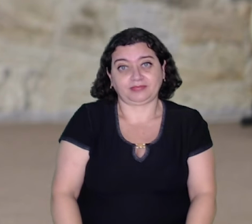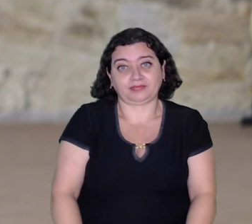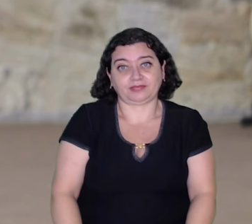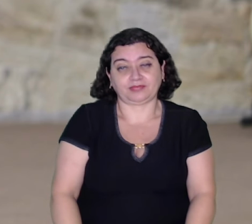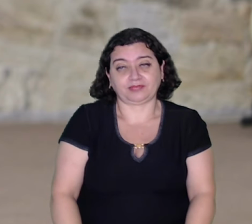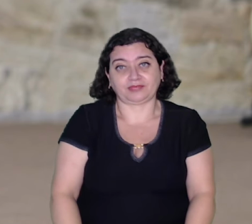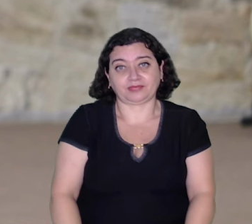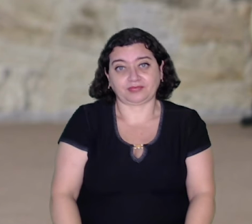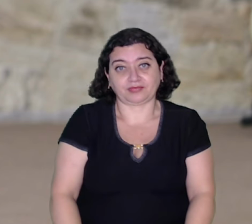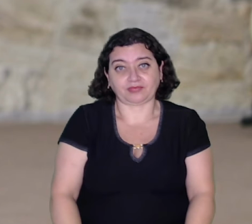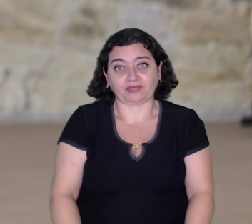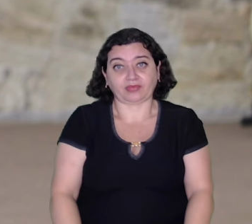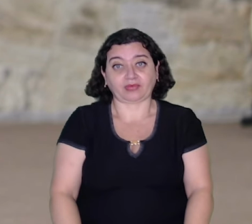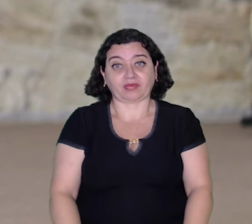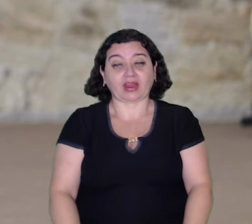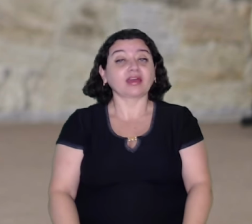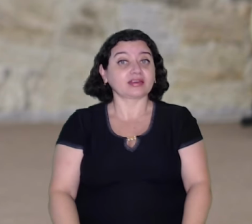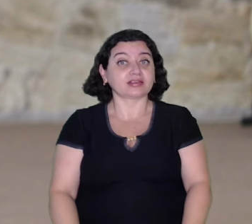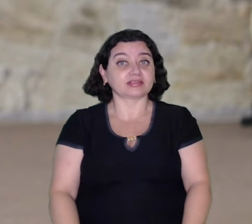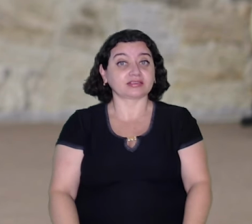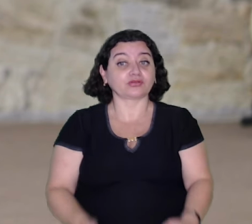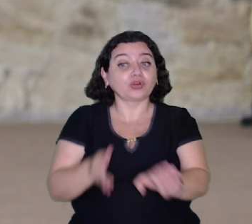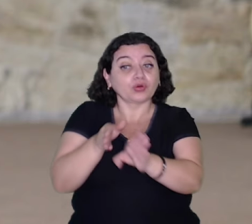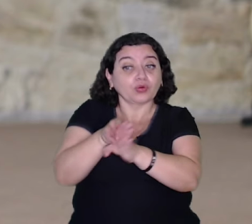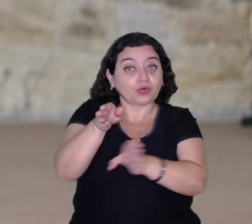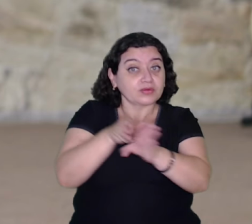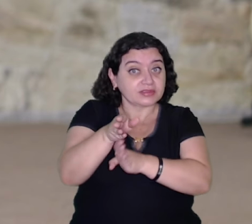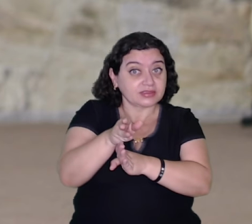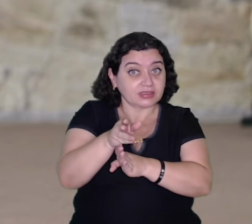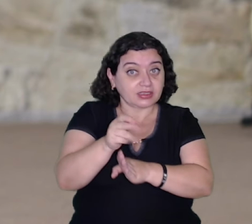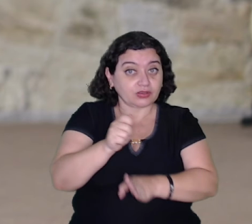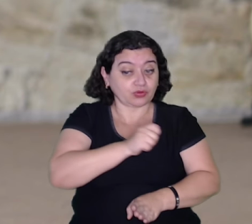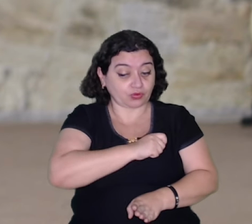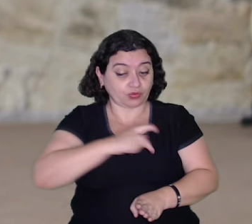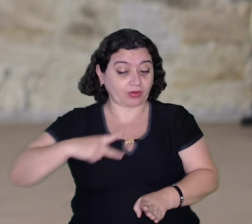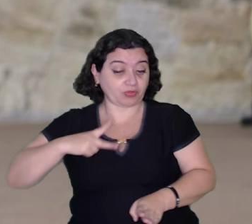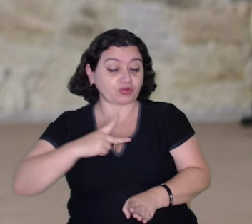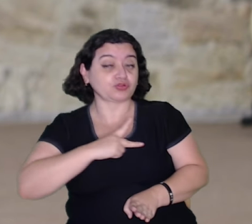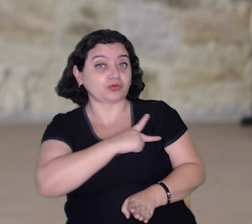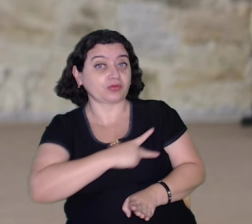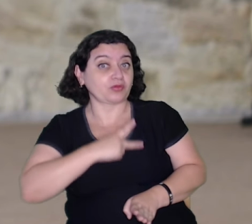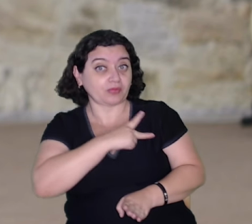Essa foi a recomendação do apóstolo Paulo a Timóteo.